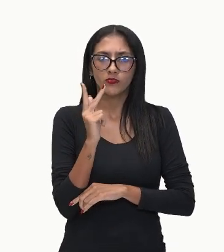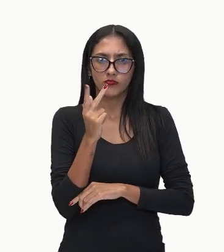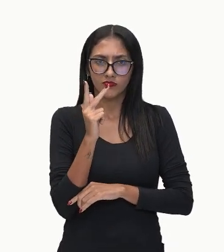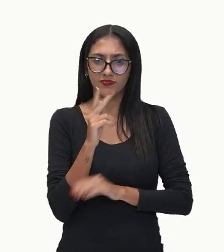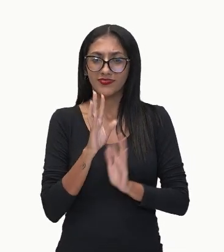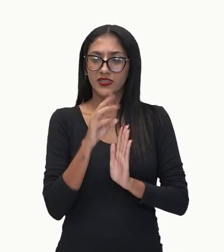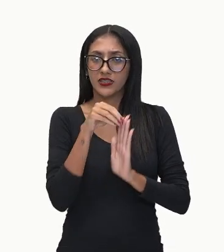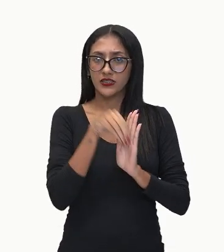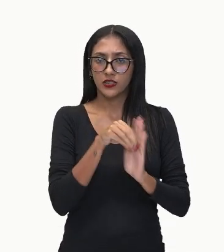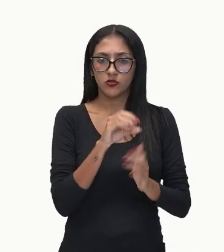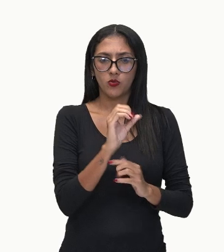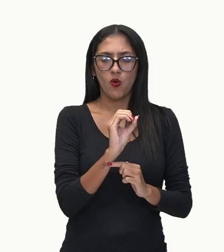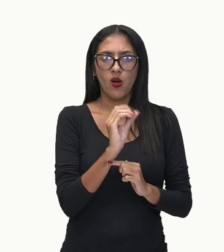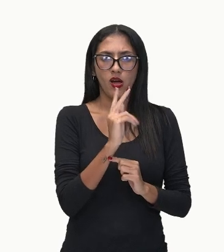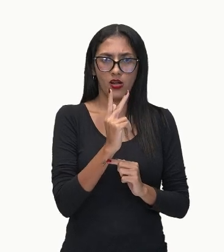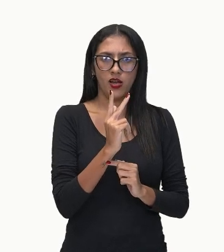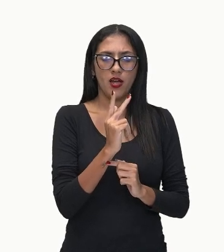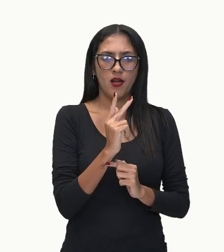hidroxila vai